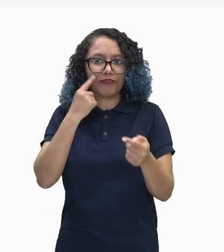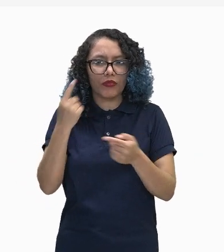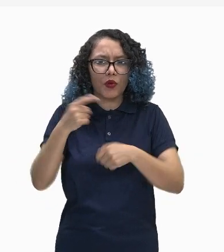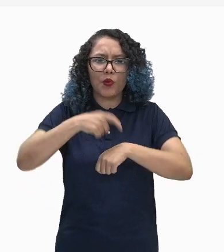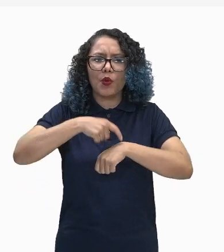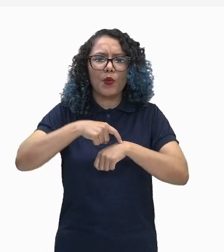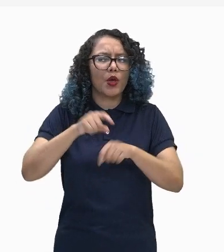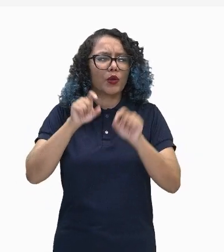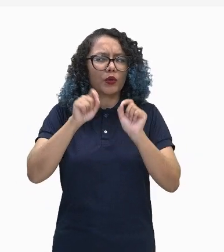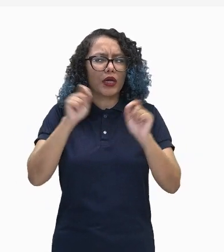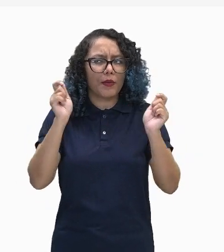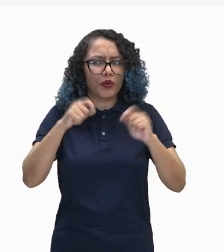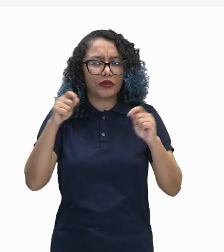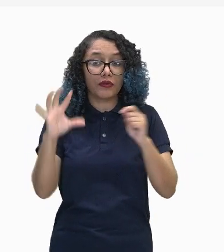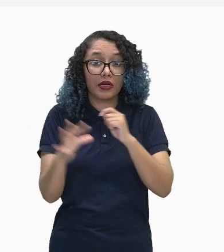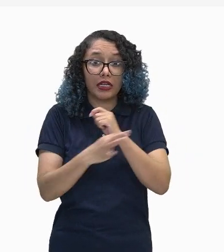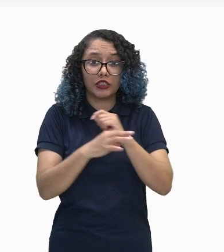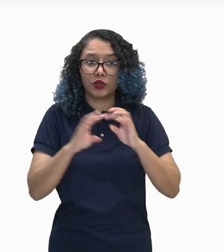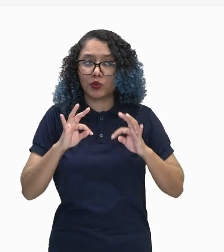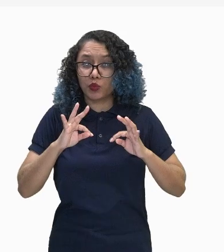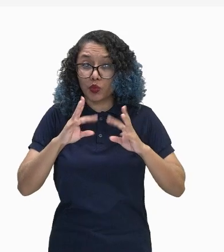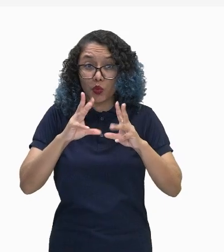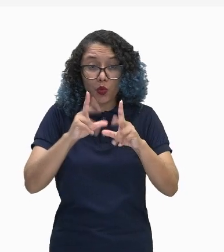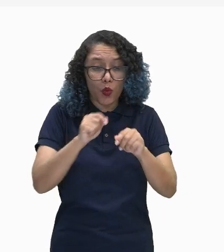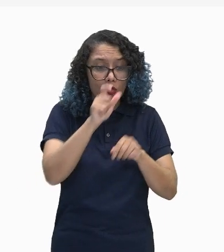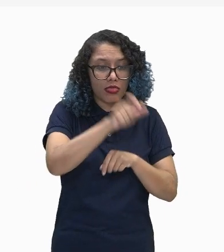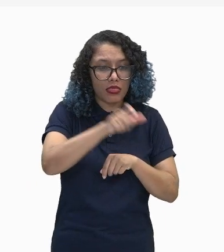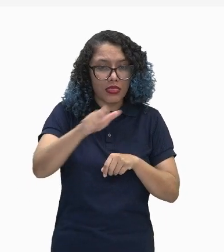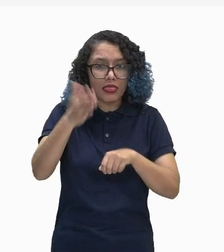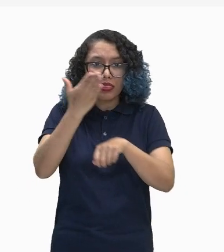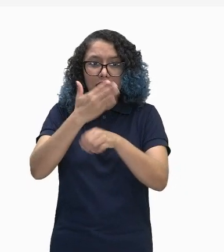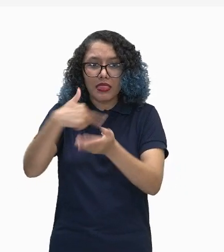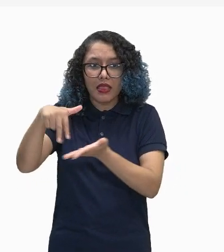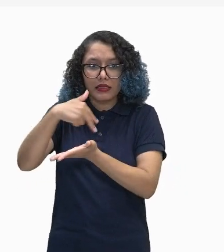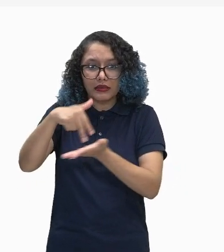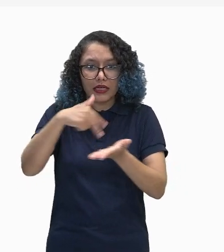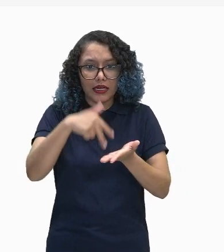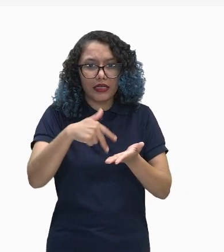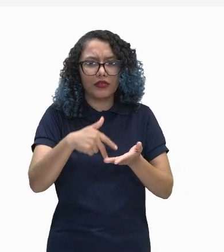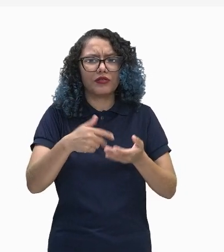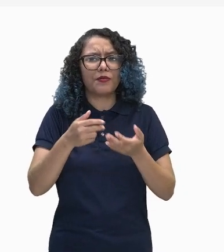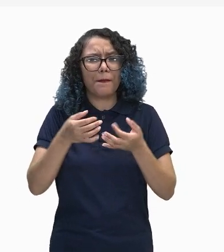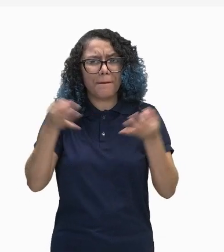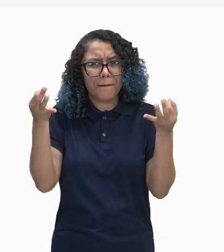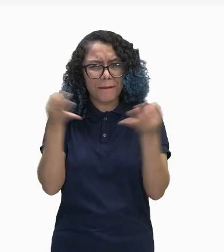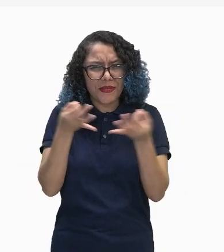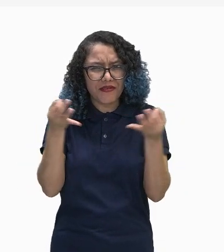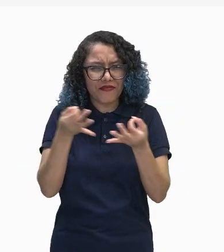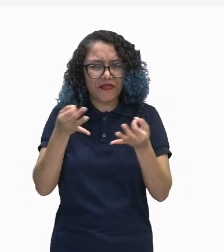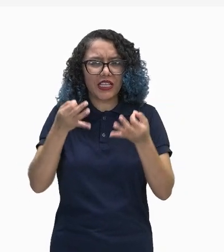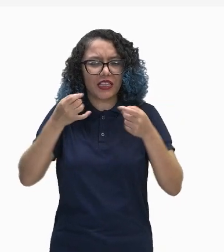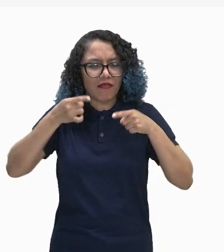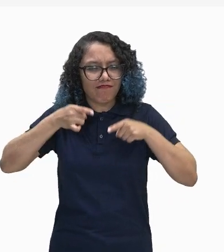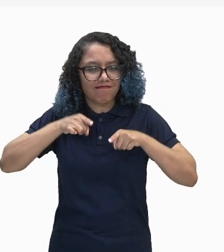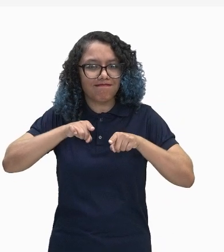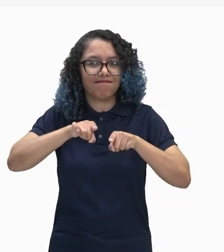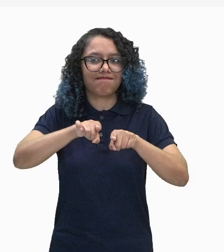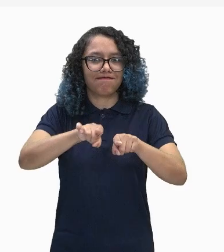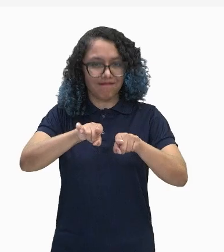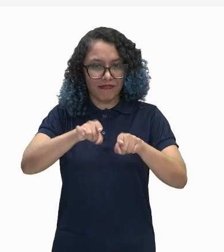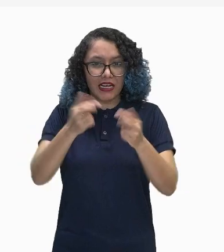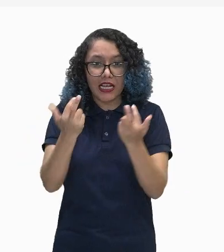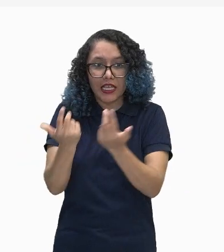o momento de garantir que todos os dançarinos estejam em perfeita sincronia, tanto